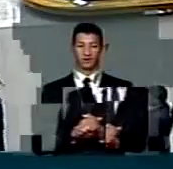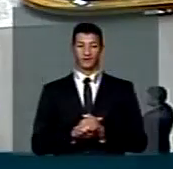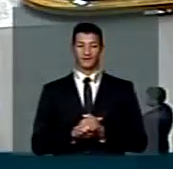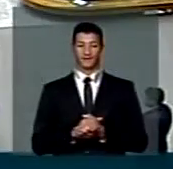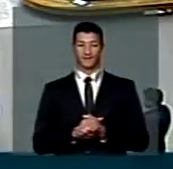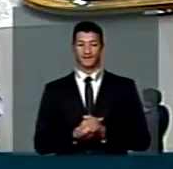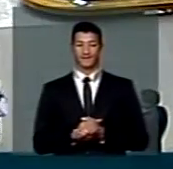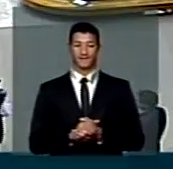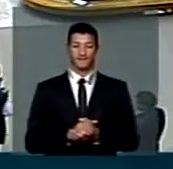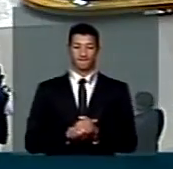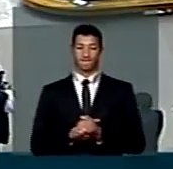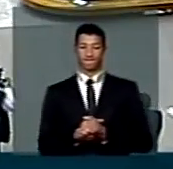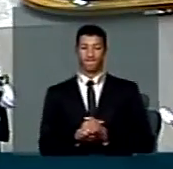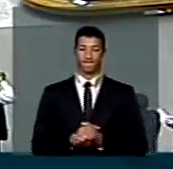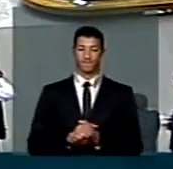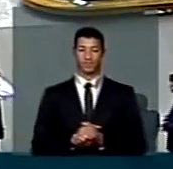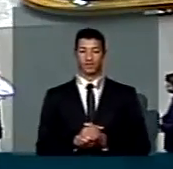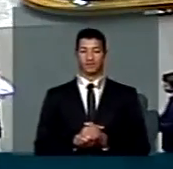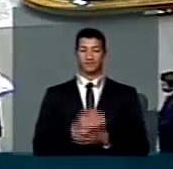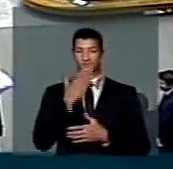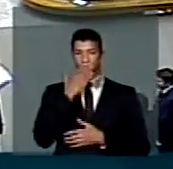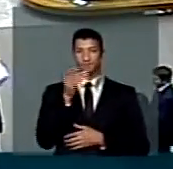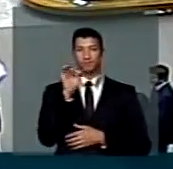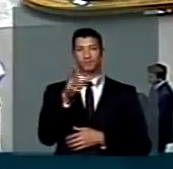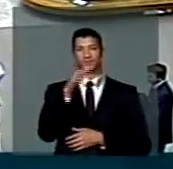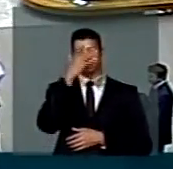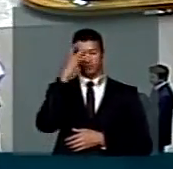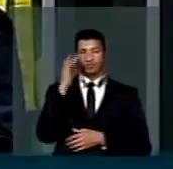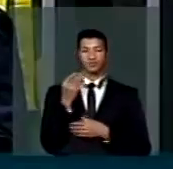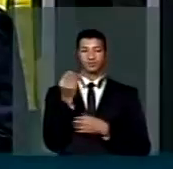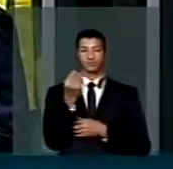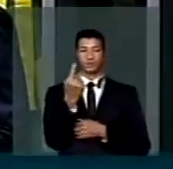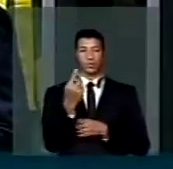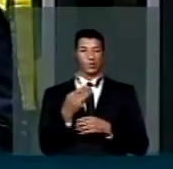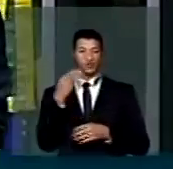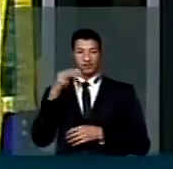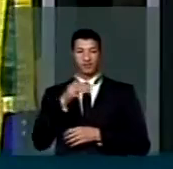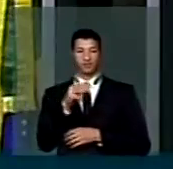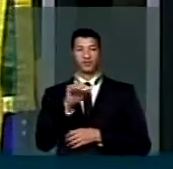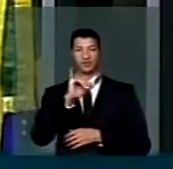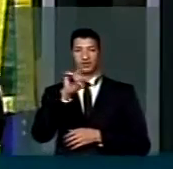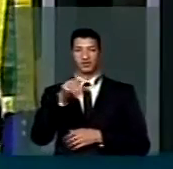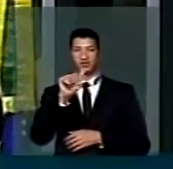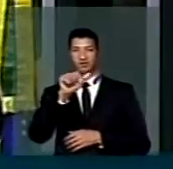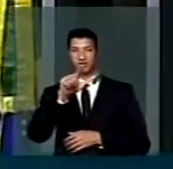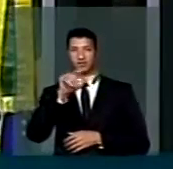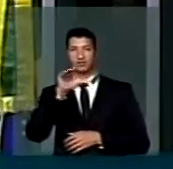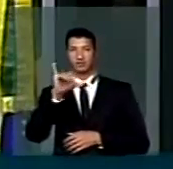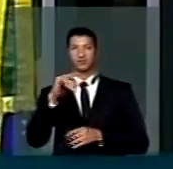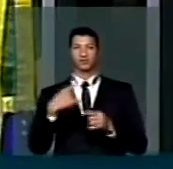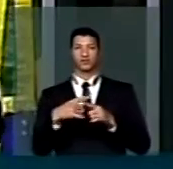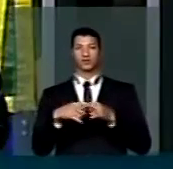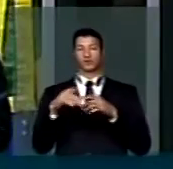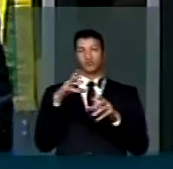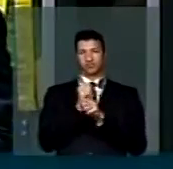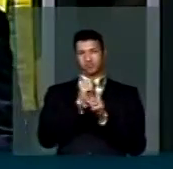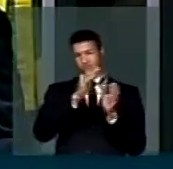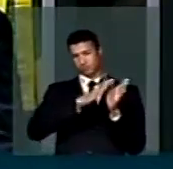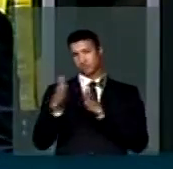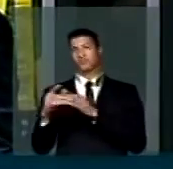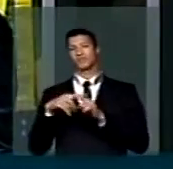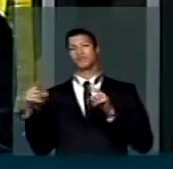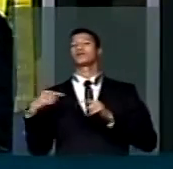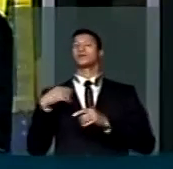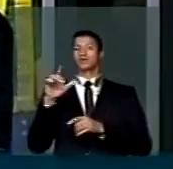ainda tem mais um grande expediente. Peço só que Vossa Excelência me dê um pouco mais de um minuto, deputado Zalci, uma vez das inúmeras apartes, mas